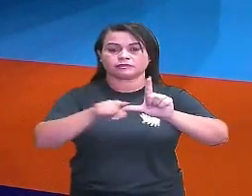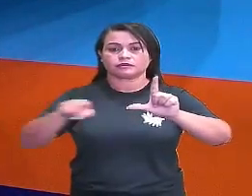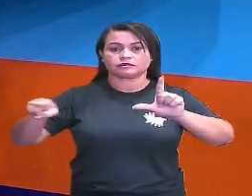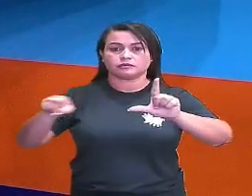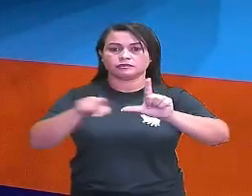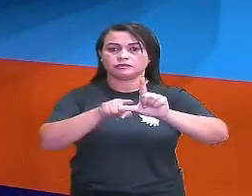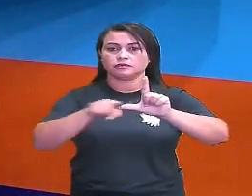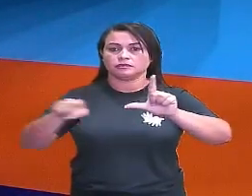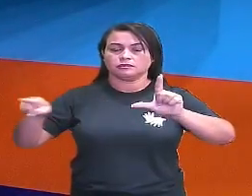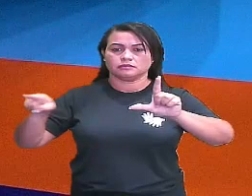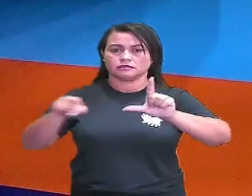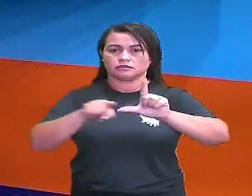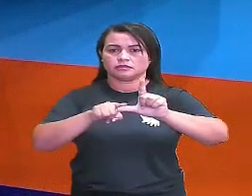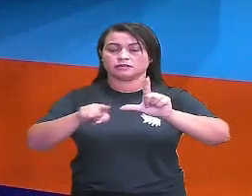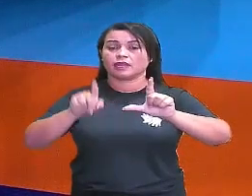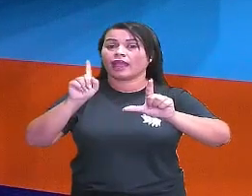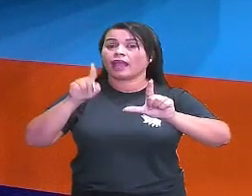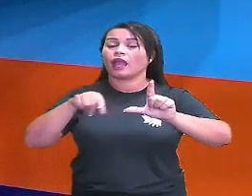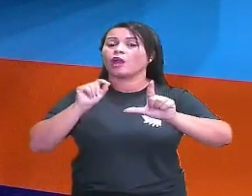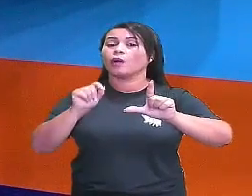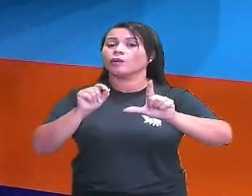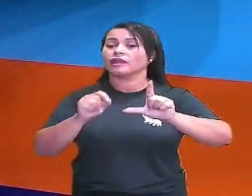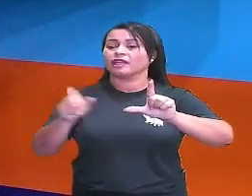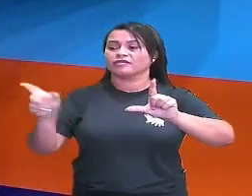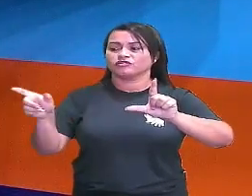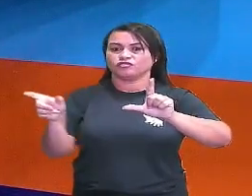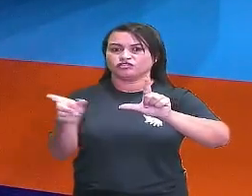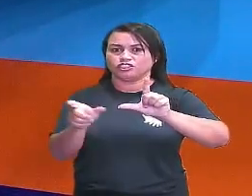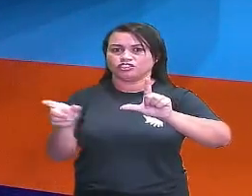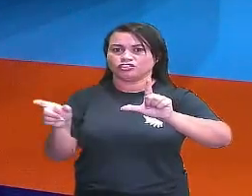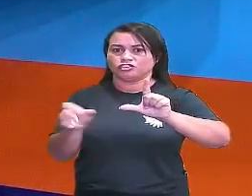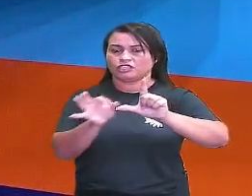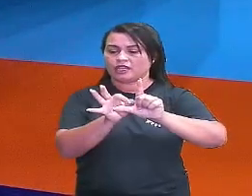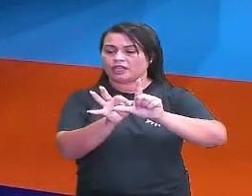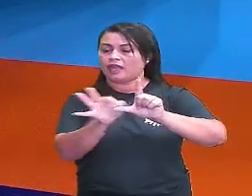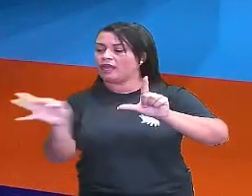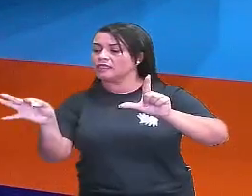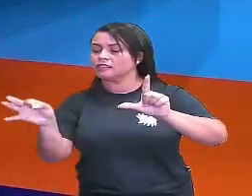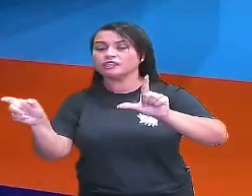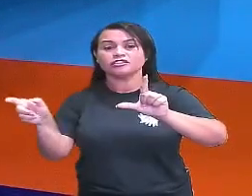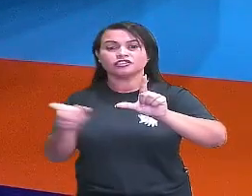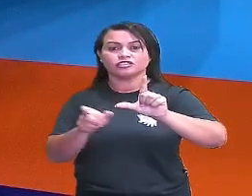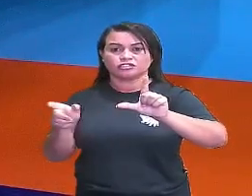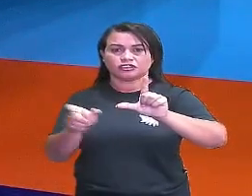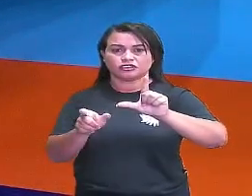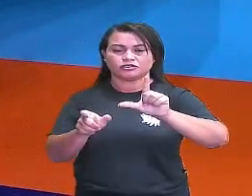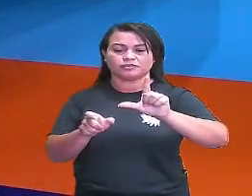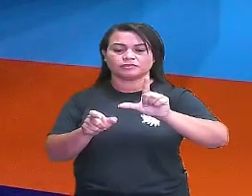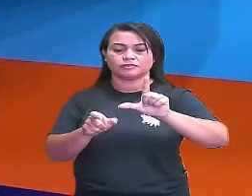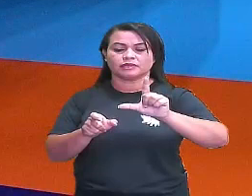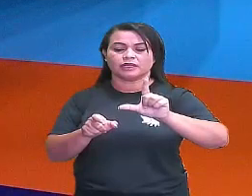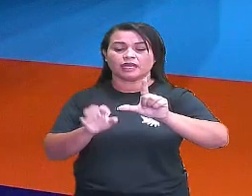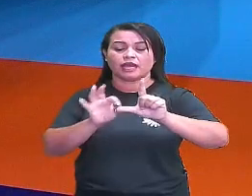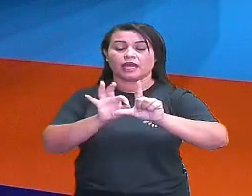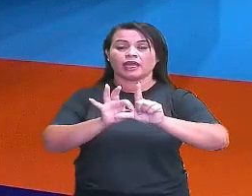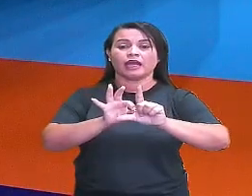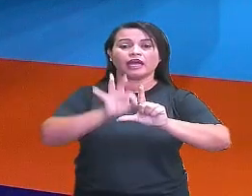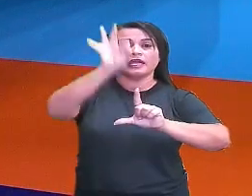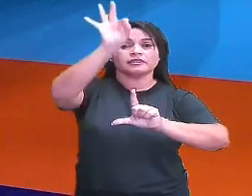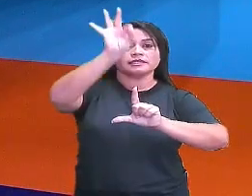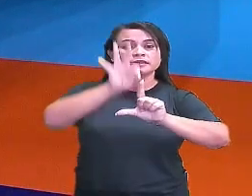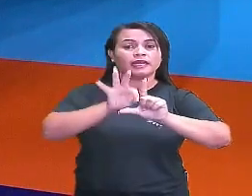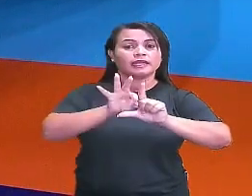na horizontal, é a reta do eixo X, que eu chamo de eixo das abscissas. Essa